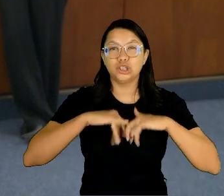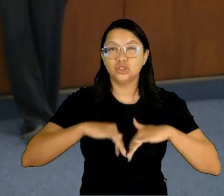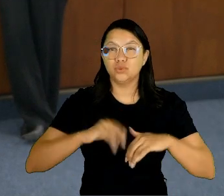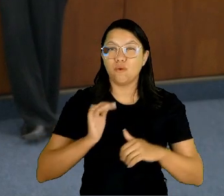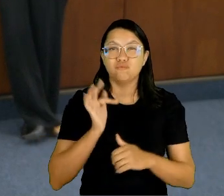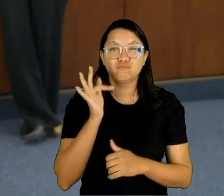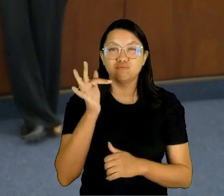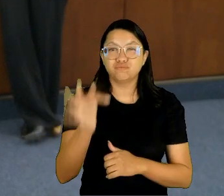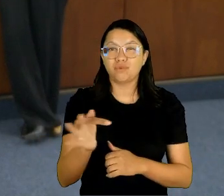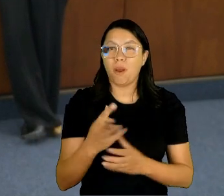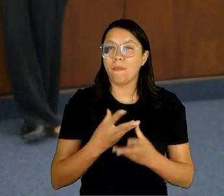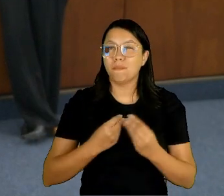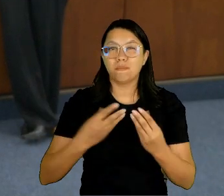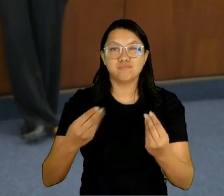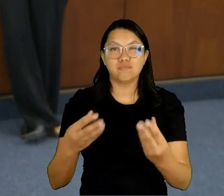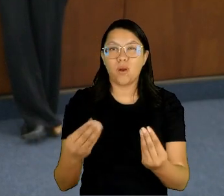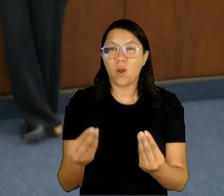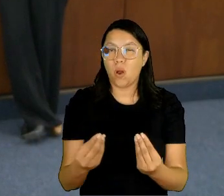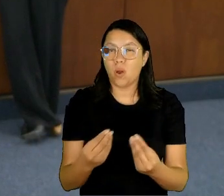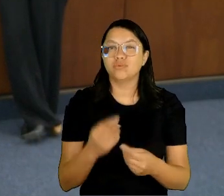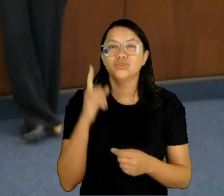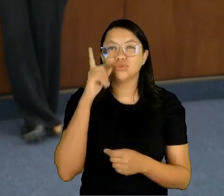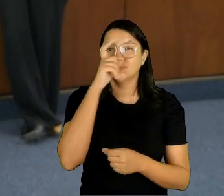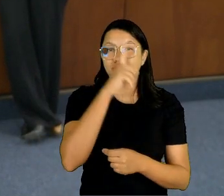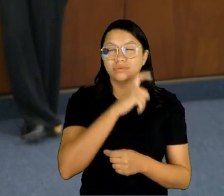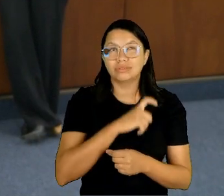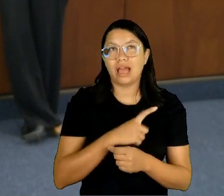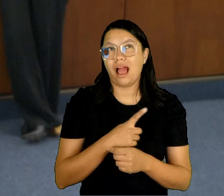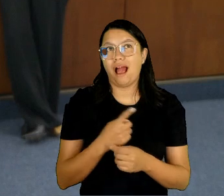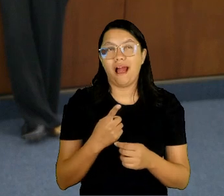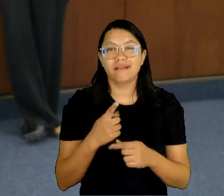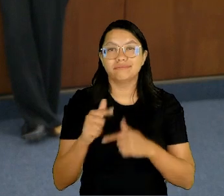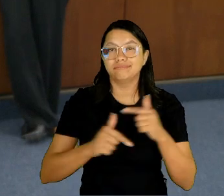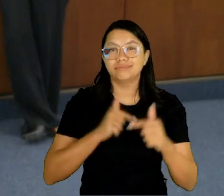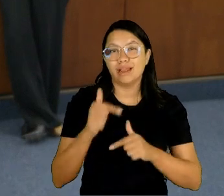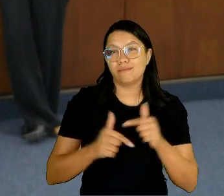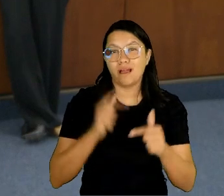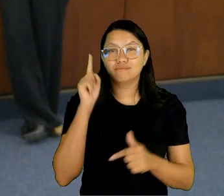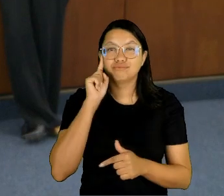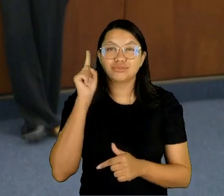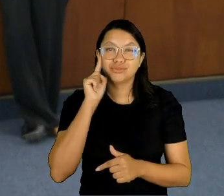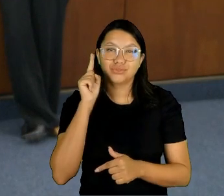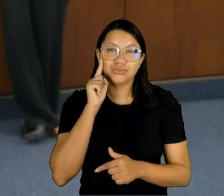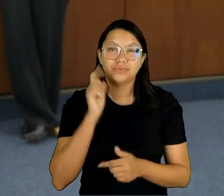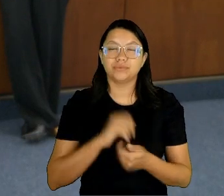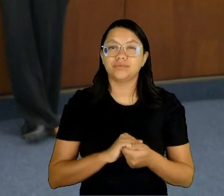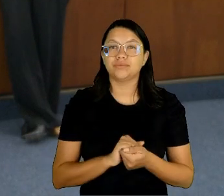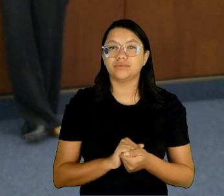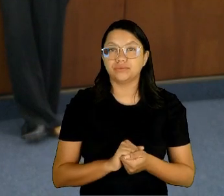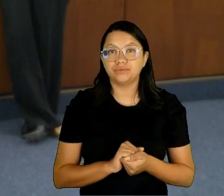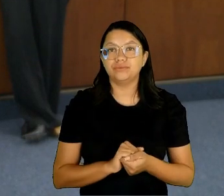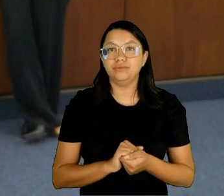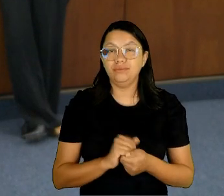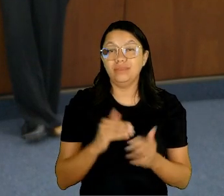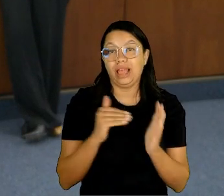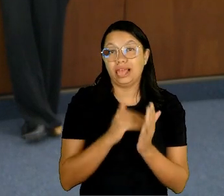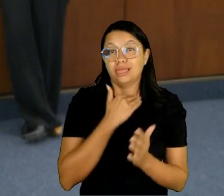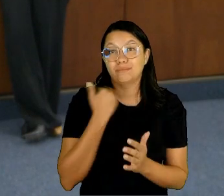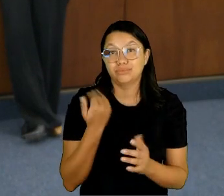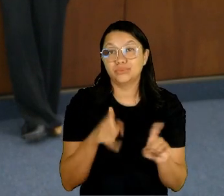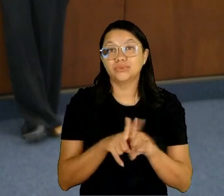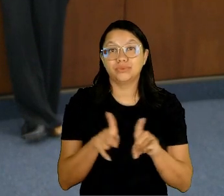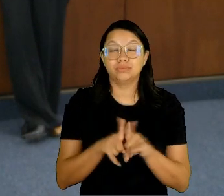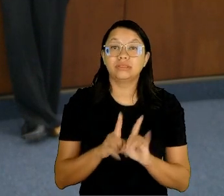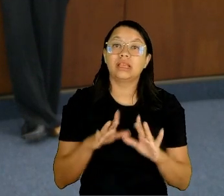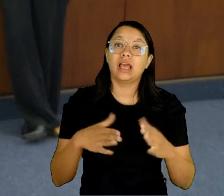consequências devastadoras, tanto sequelas como dificuldade até para tarefas de vida diária, até